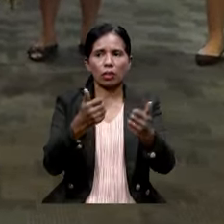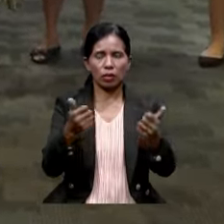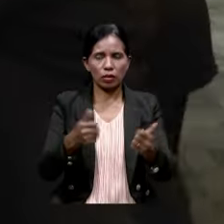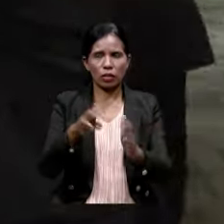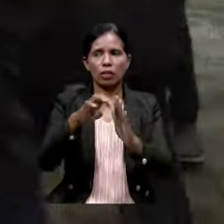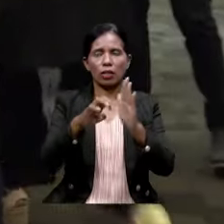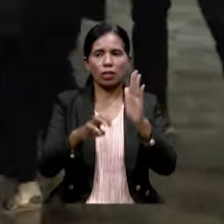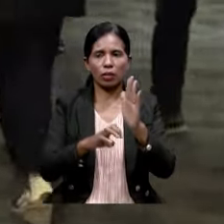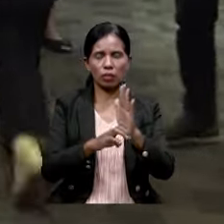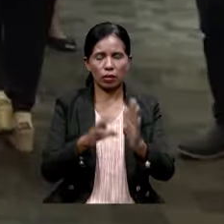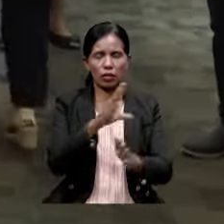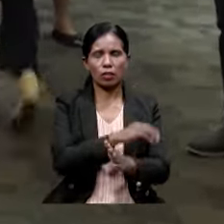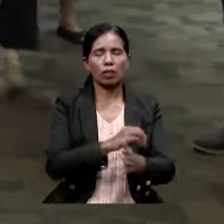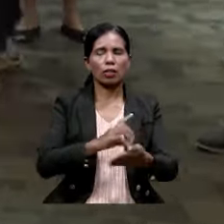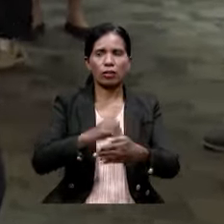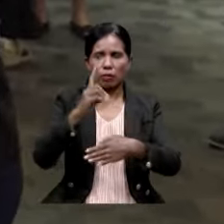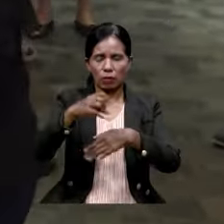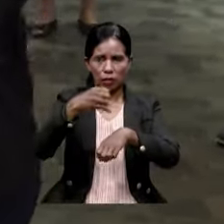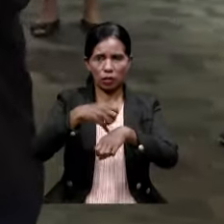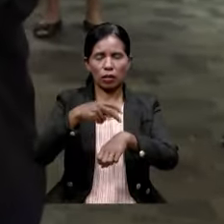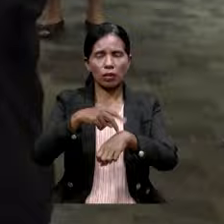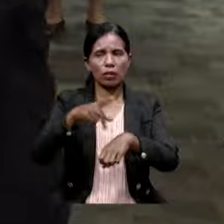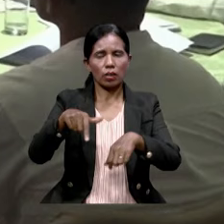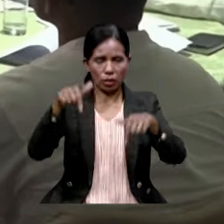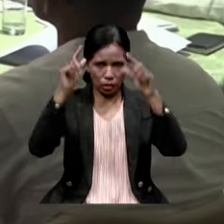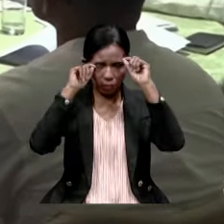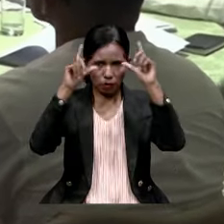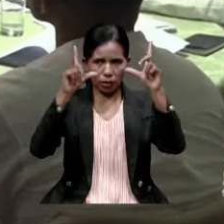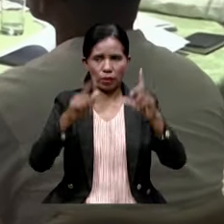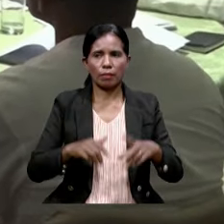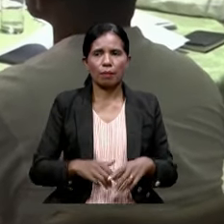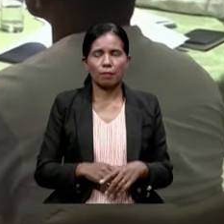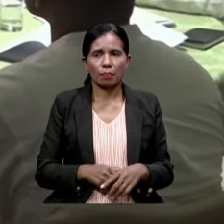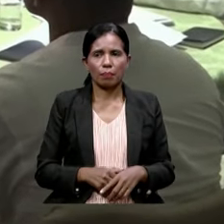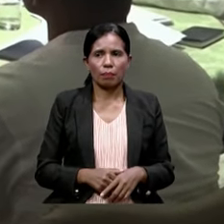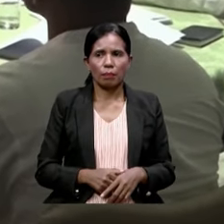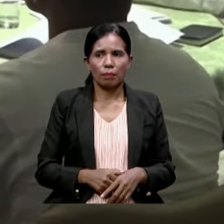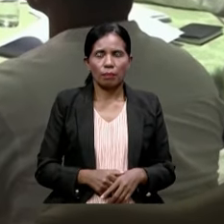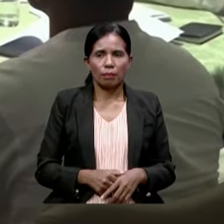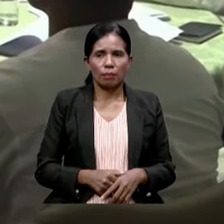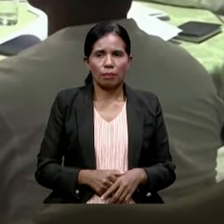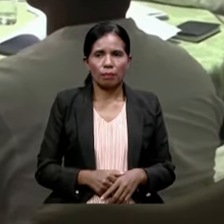Estados Unidos ba Desenvolvimento Internacional iha Timor-Leste. Celina Lopes, Agostinho da Costa, GMN.